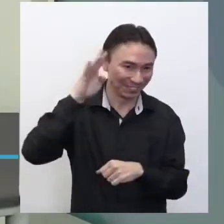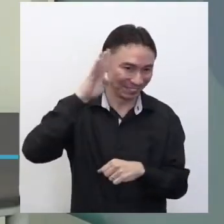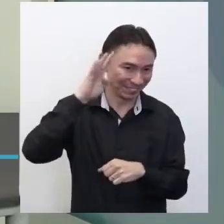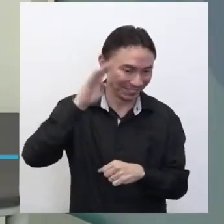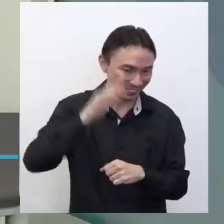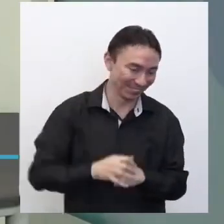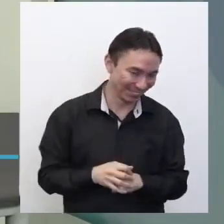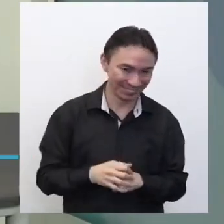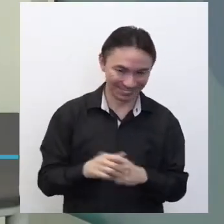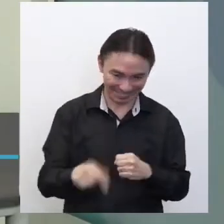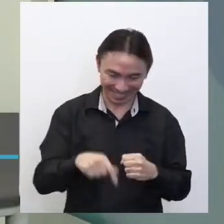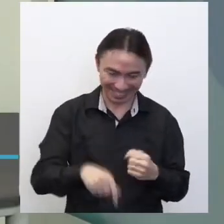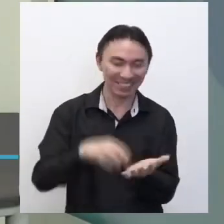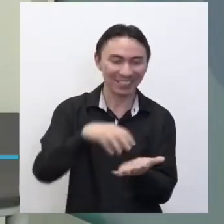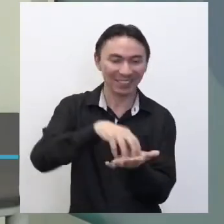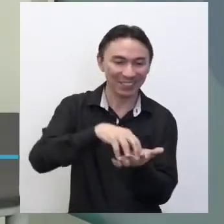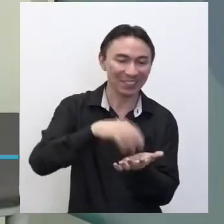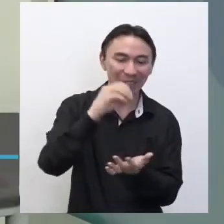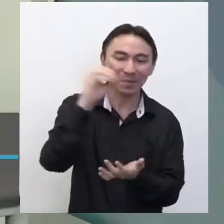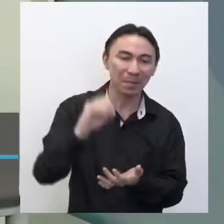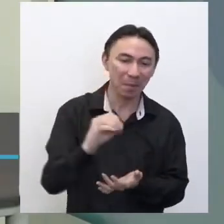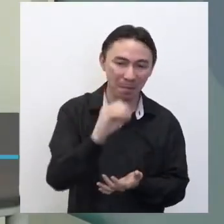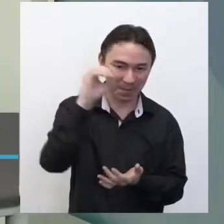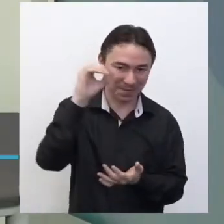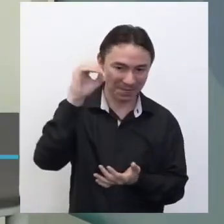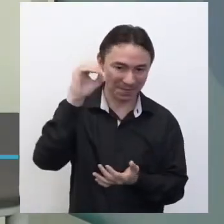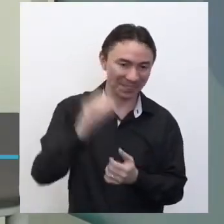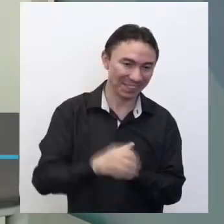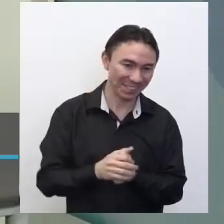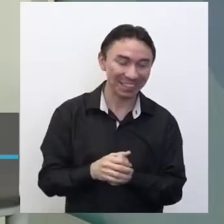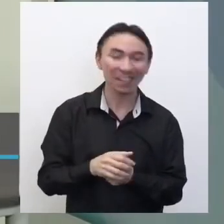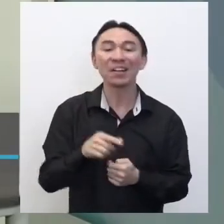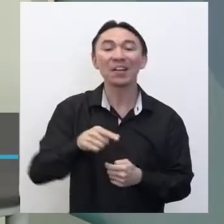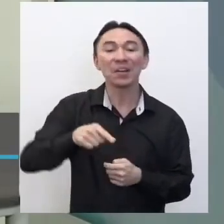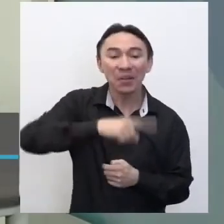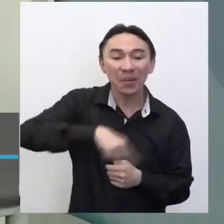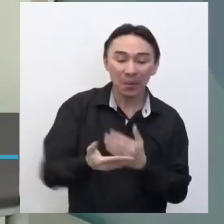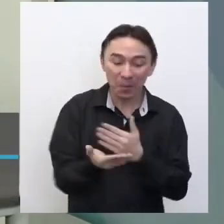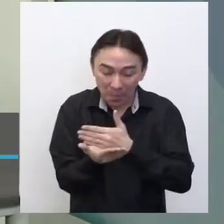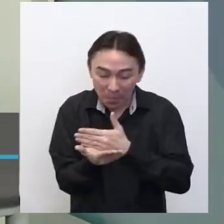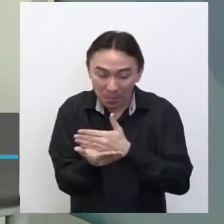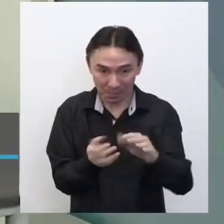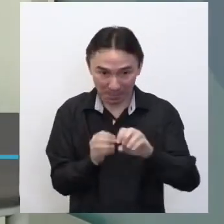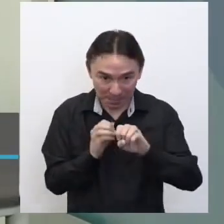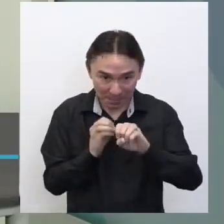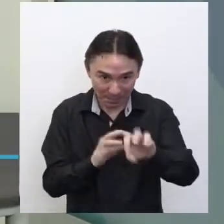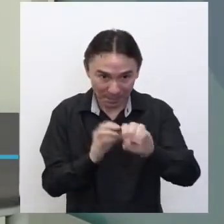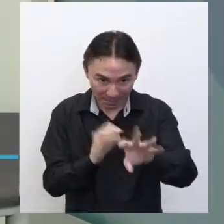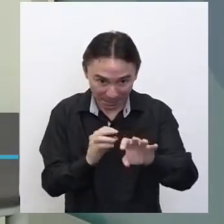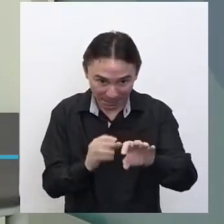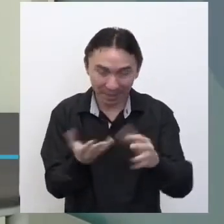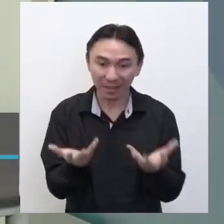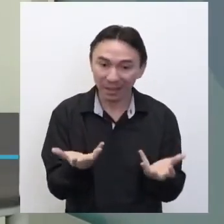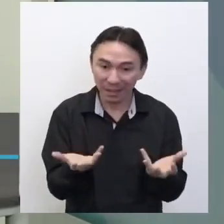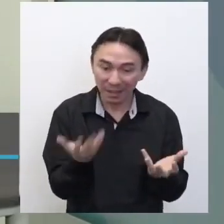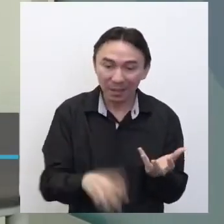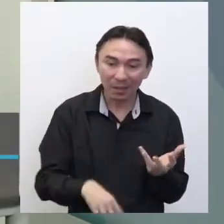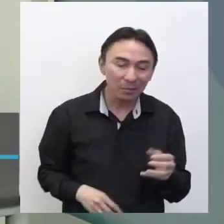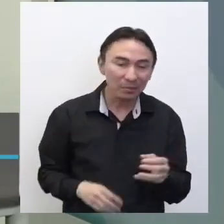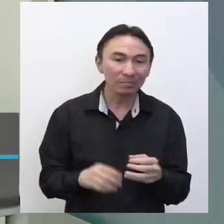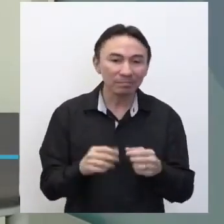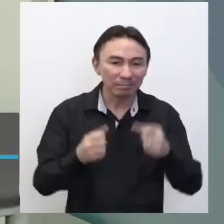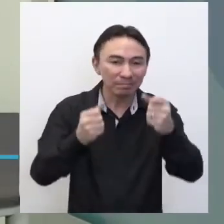lá? Pessoal, antes da gente começar a nossa aula, eu quero contar para vocês que